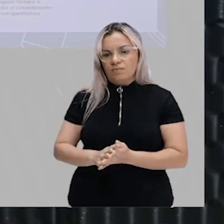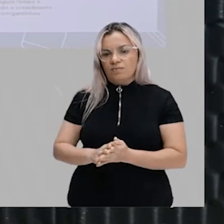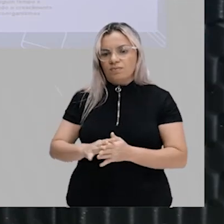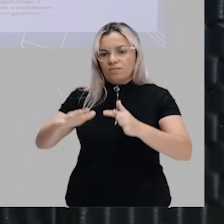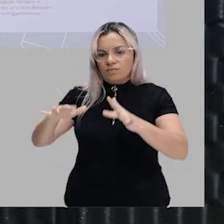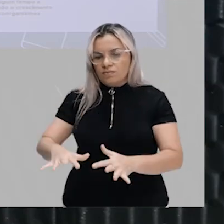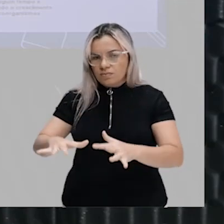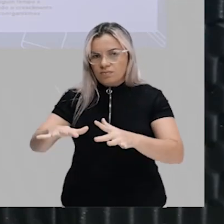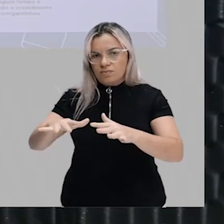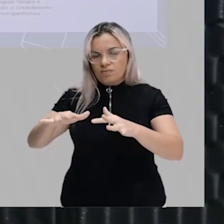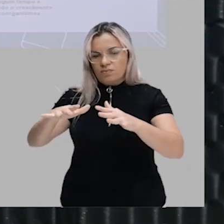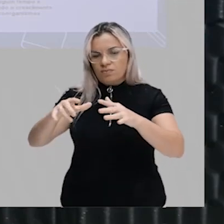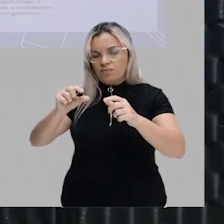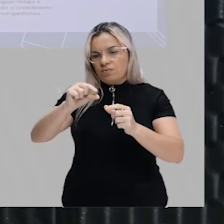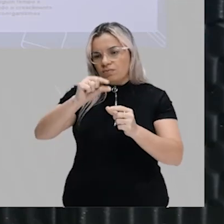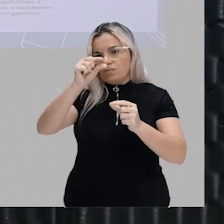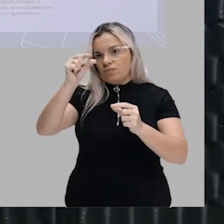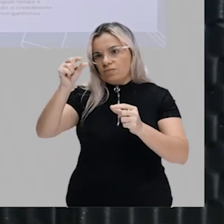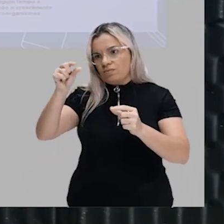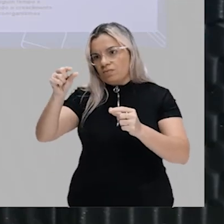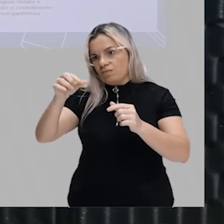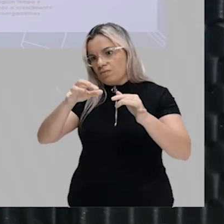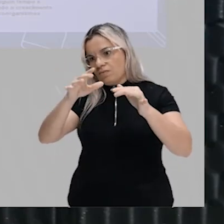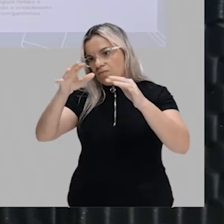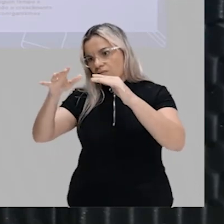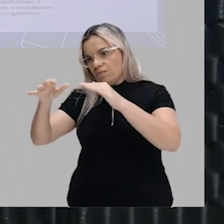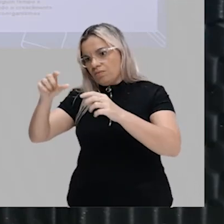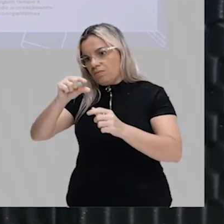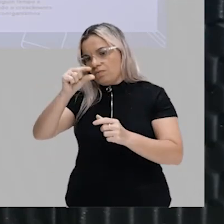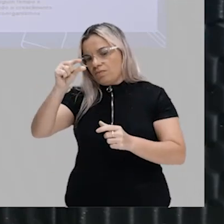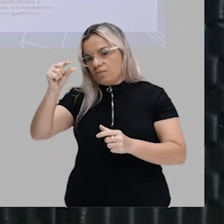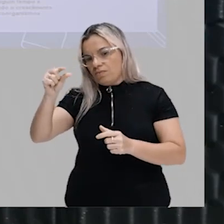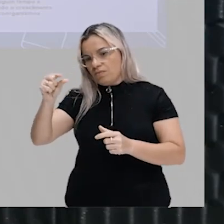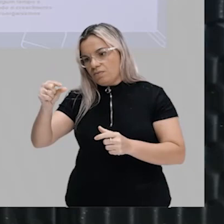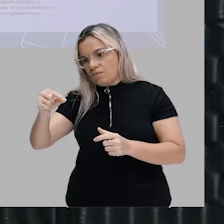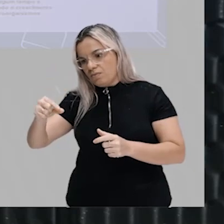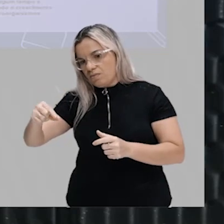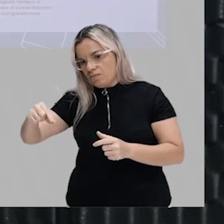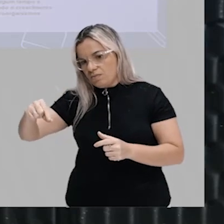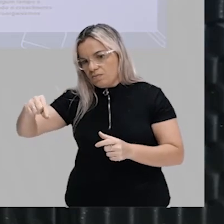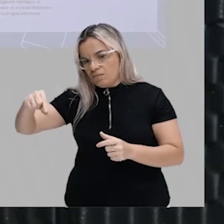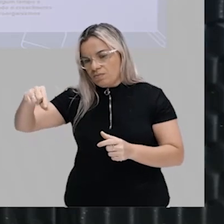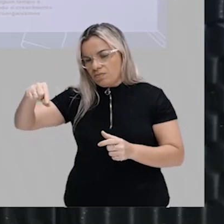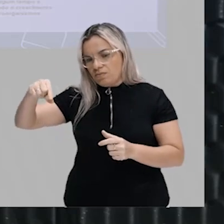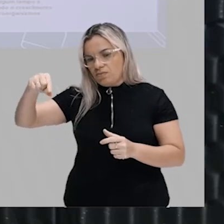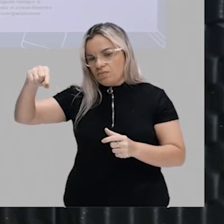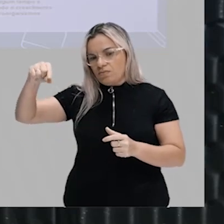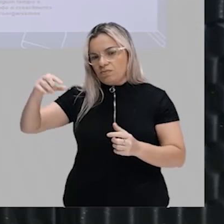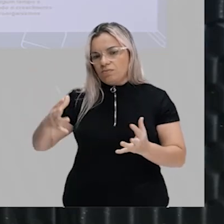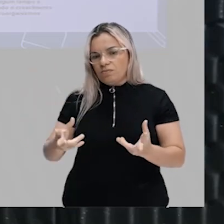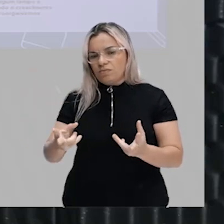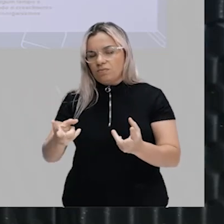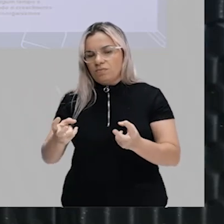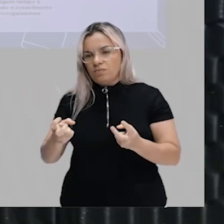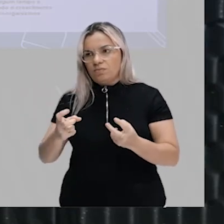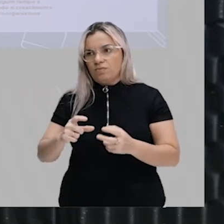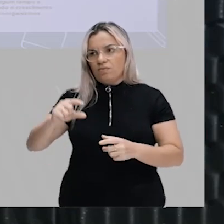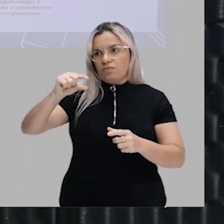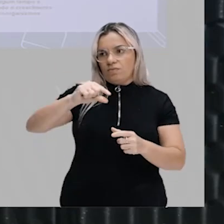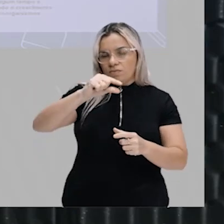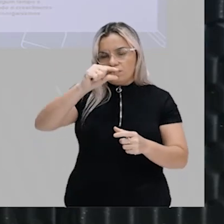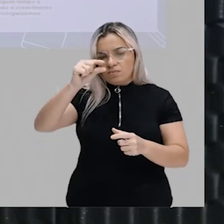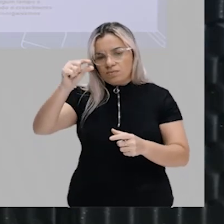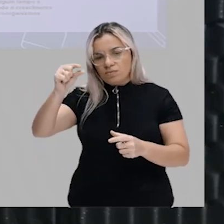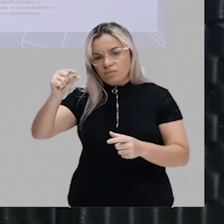vem, ele passa por meio desse tubinho aqui, curvo, tá? E percebam que nessa parte